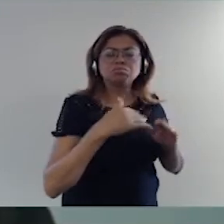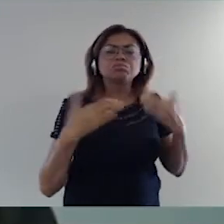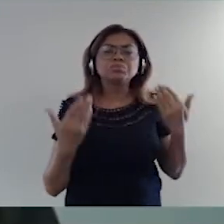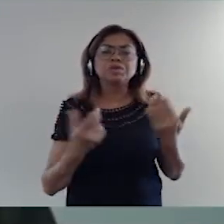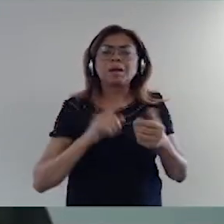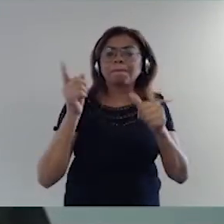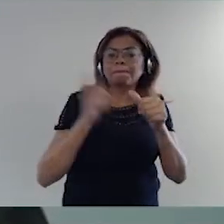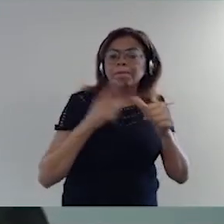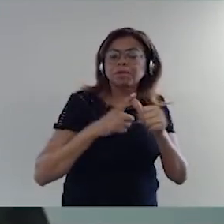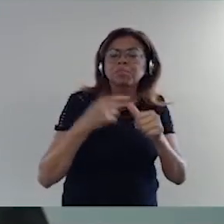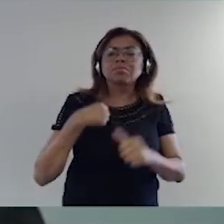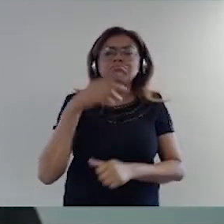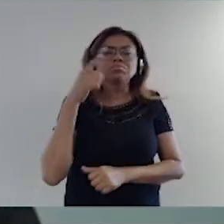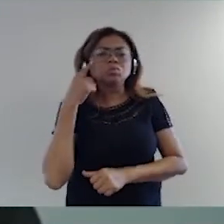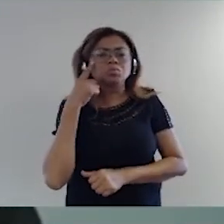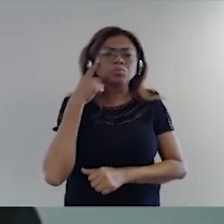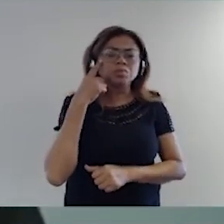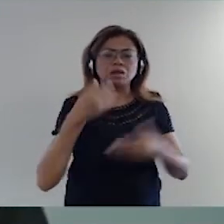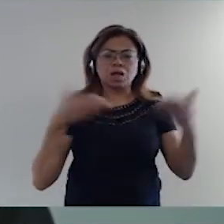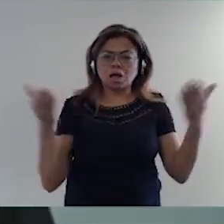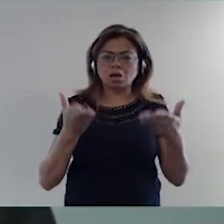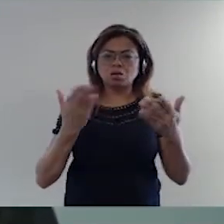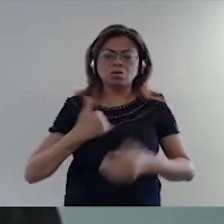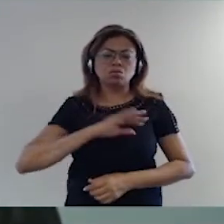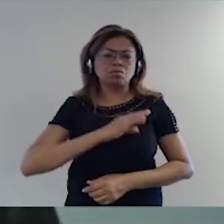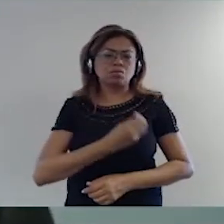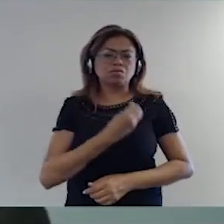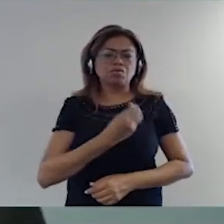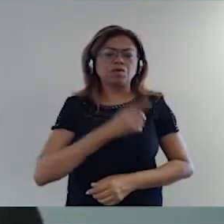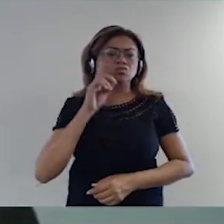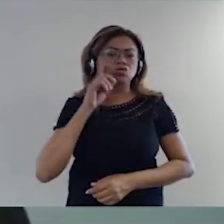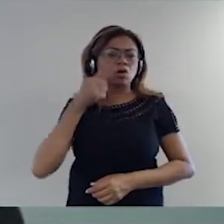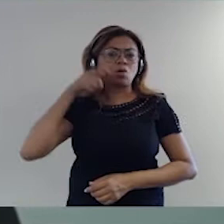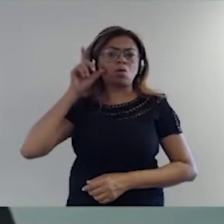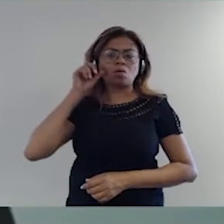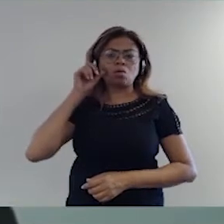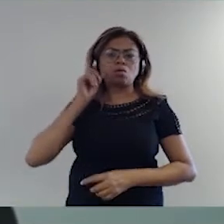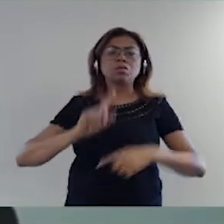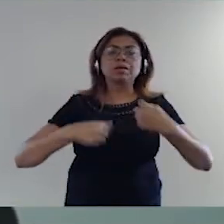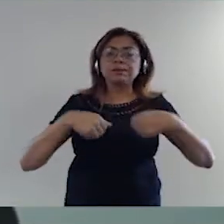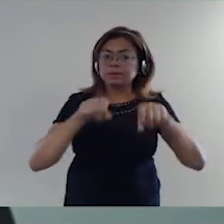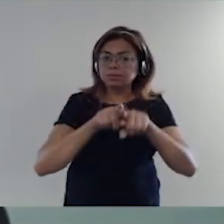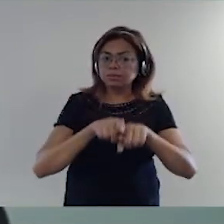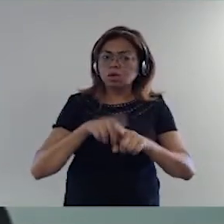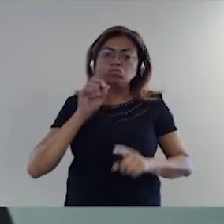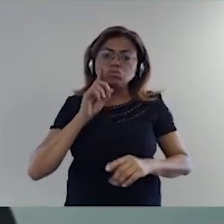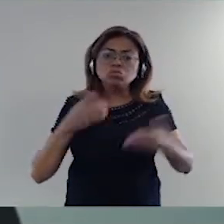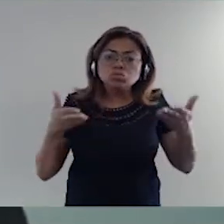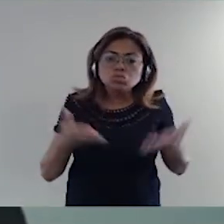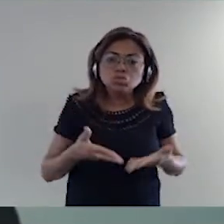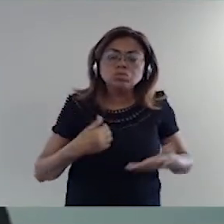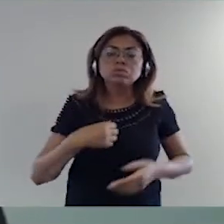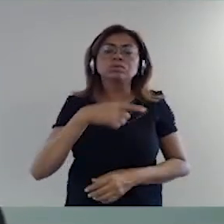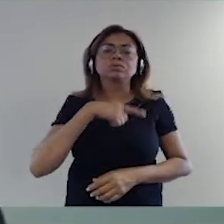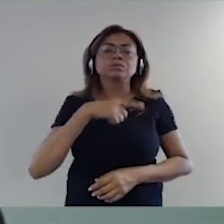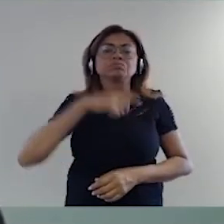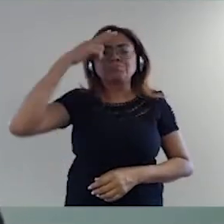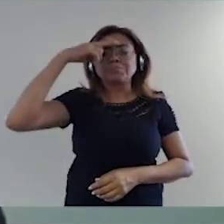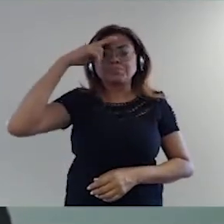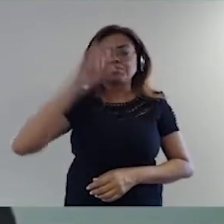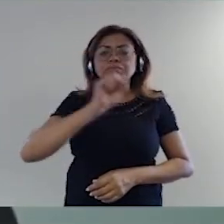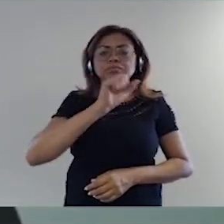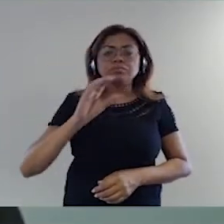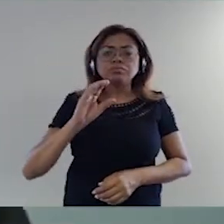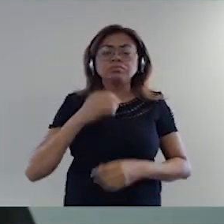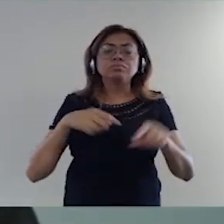que eu trago à lume, até porque nós vivemos no dia de ontem e também no dia de hoje, um caso muito inusitado aqui em Santa